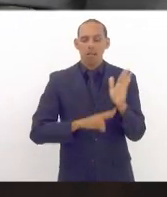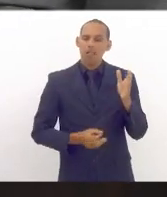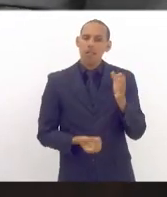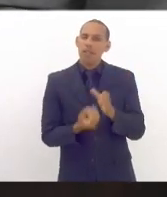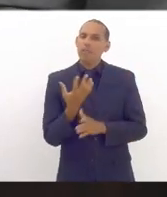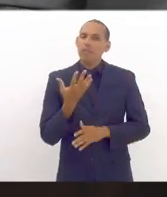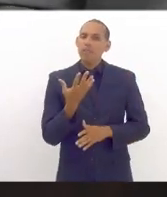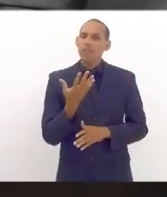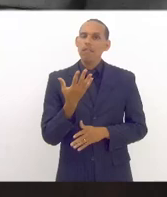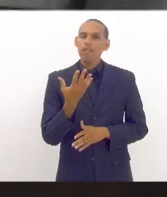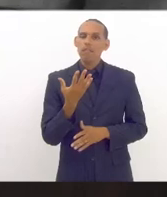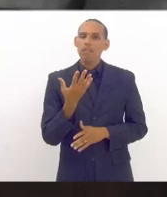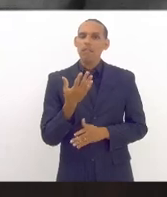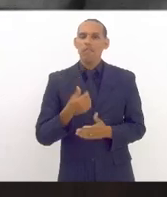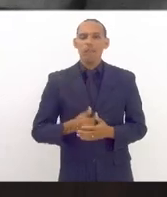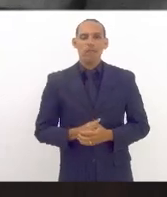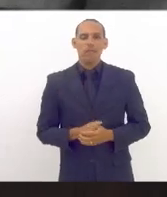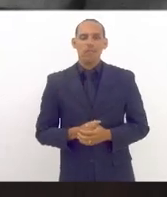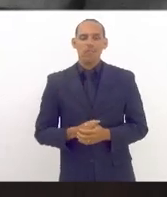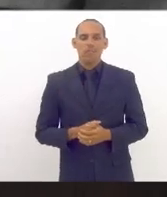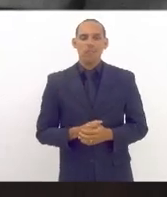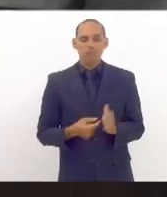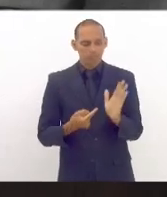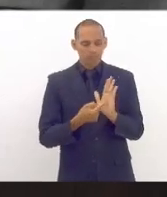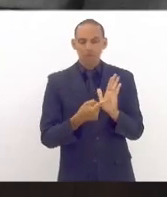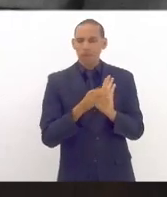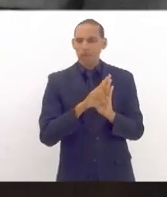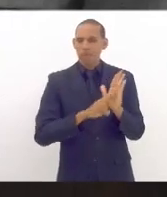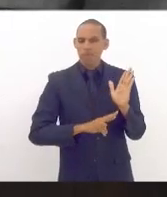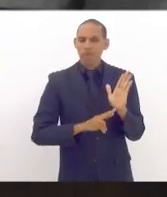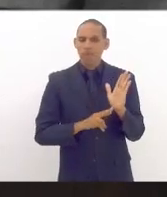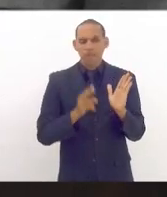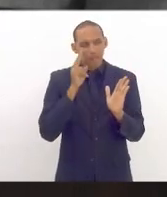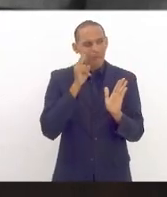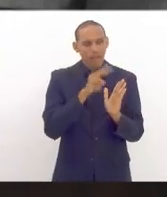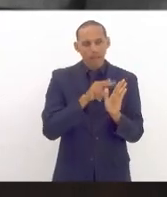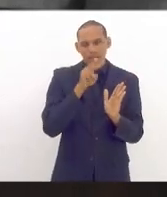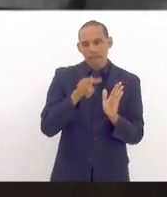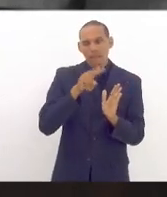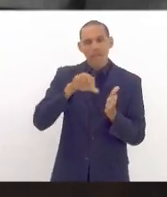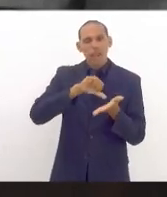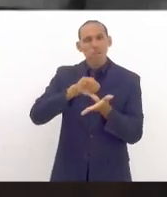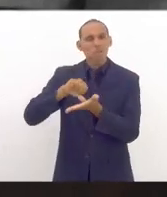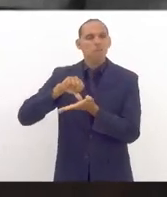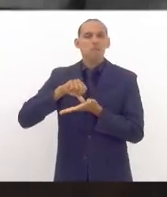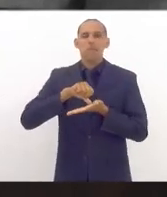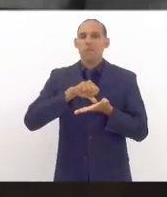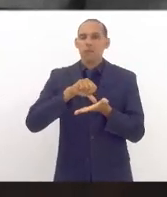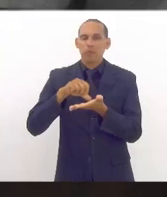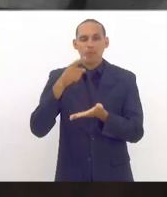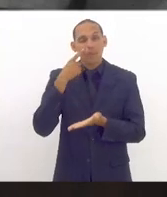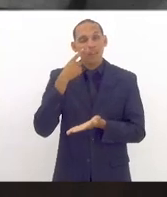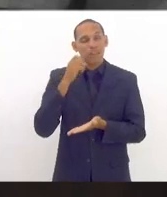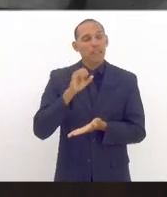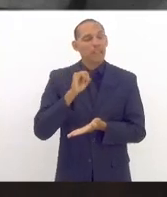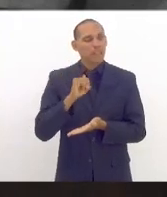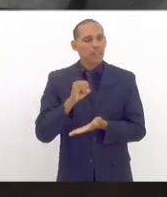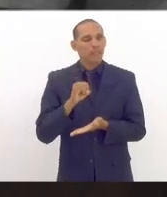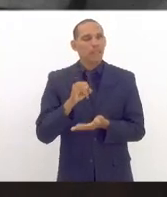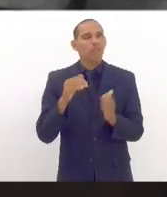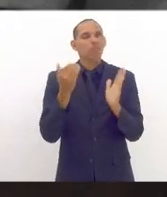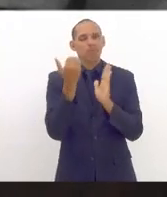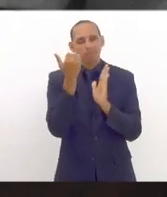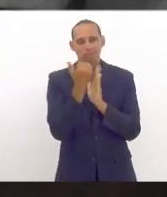digno que tem a visão interceptorial para ver se essas metas estão sendo cumpridas